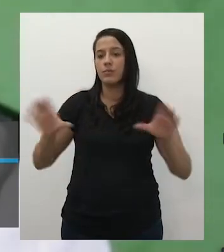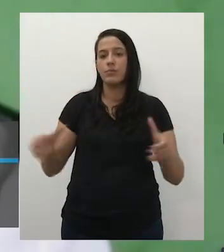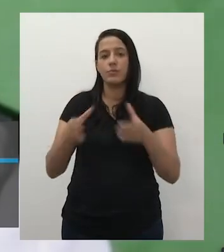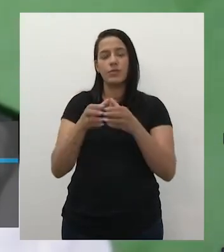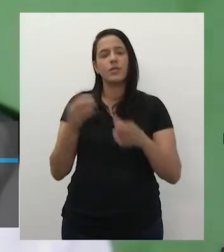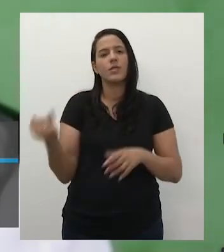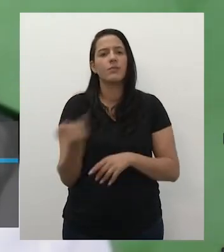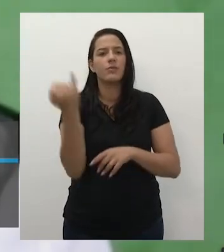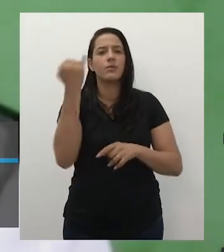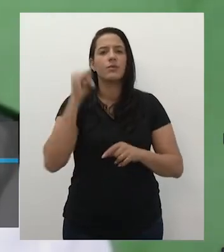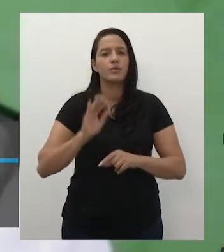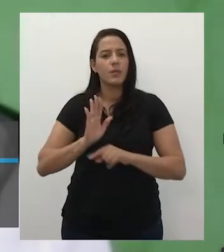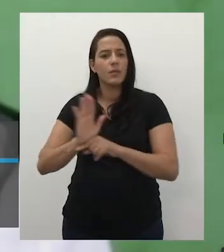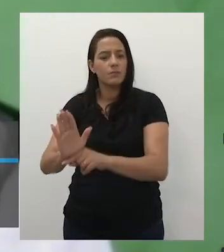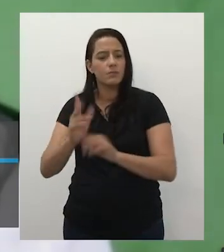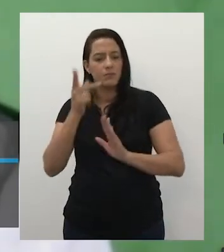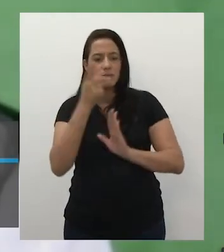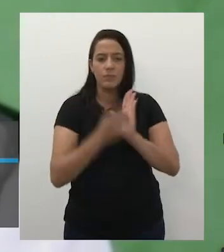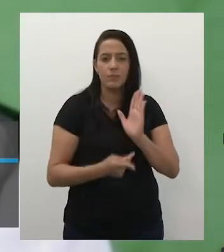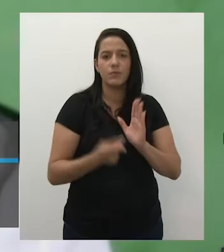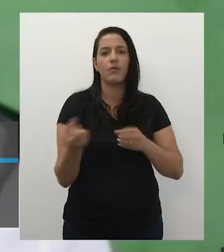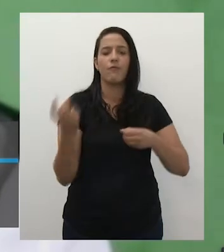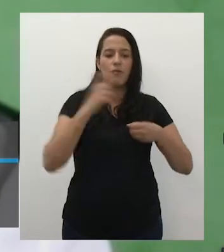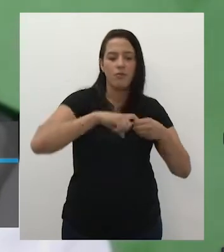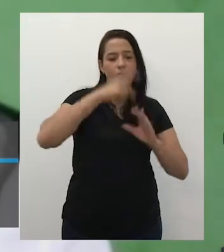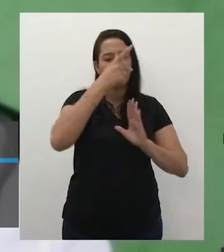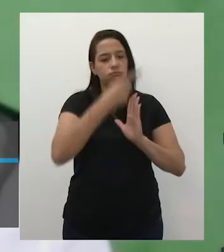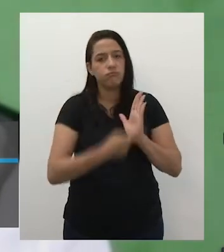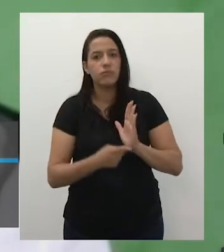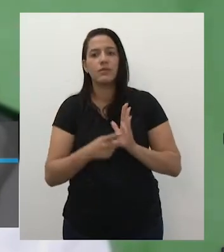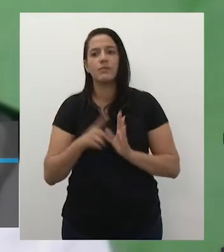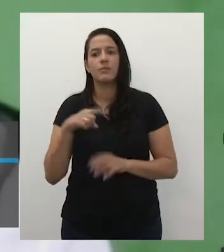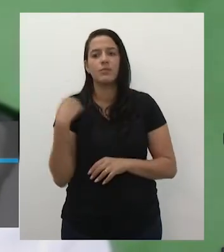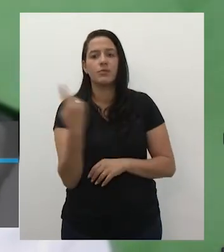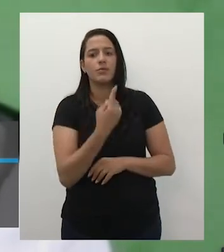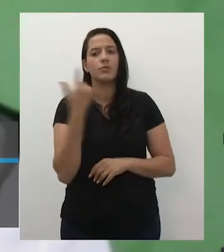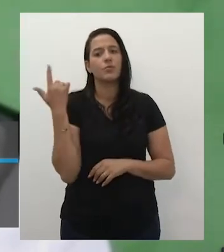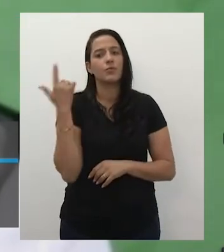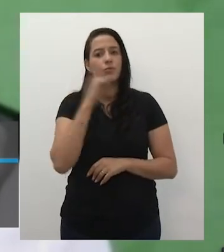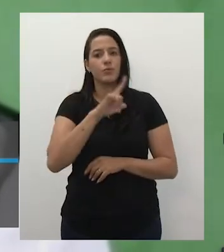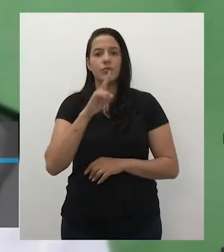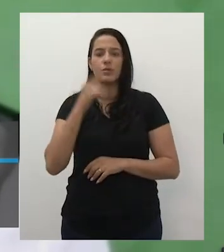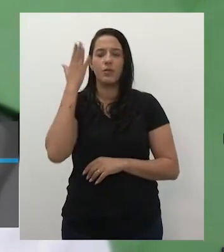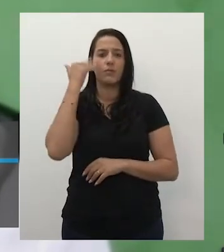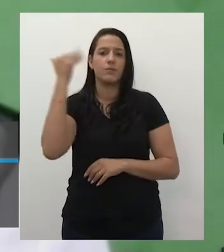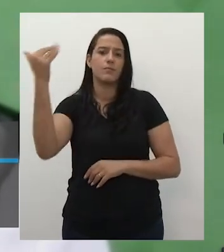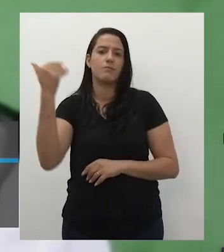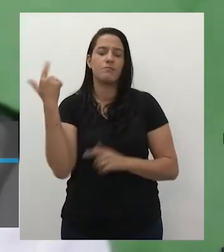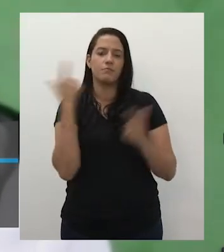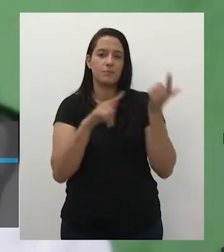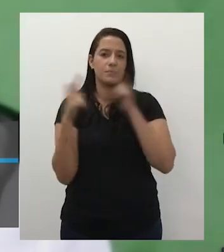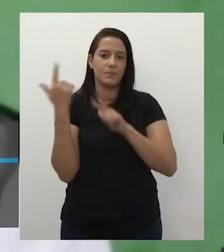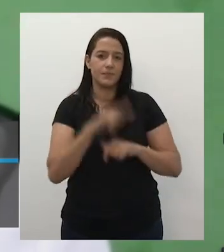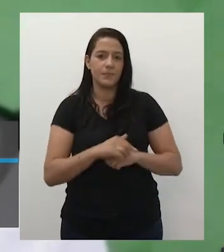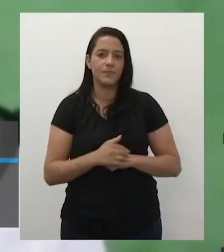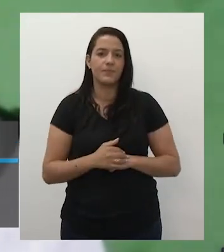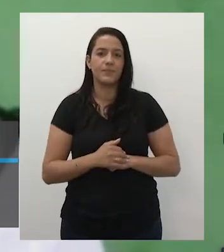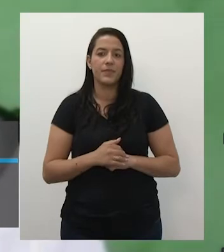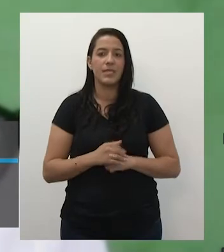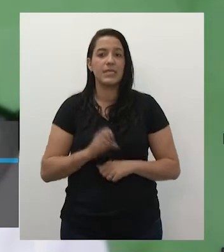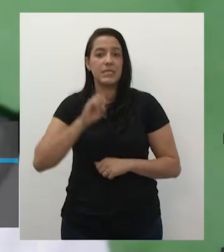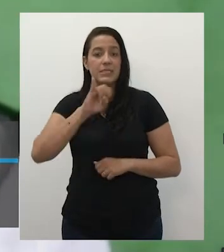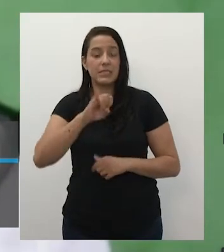minha gestora, né, que acabei de falar, e o apoio de toda a equipe, passei 5 anos na função de coordenadora, o que me